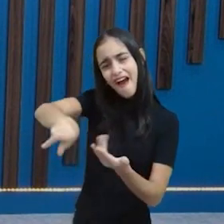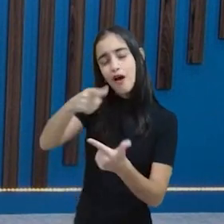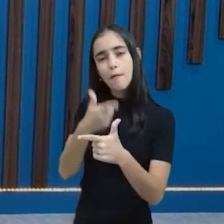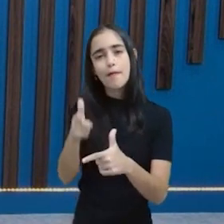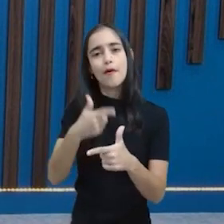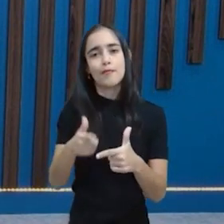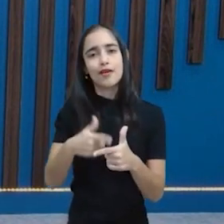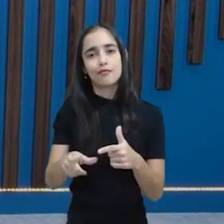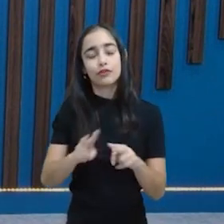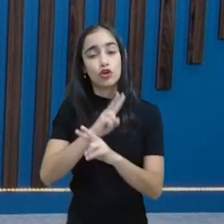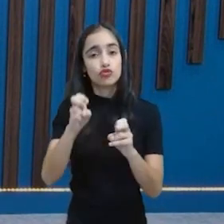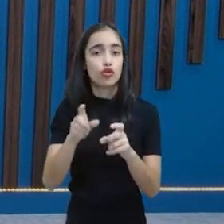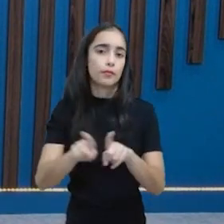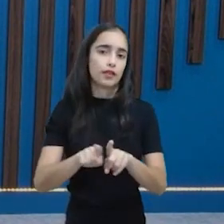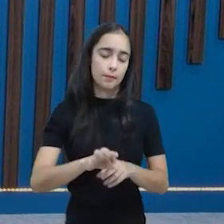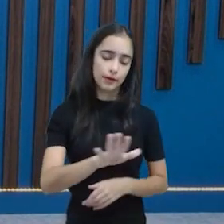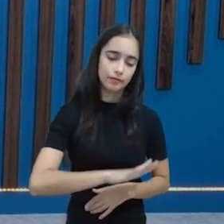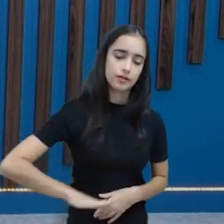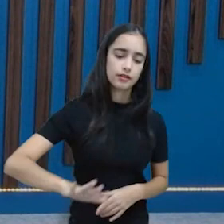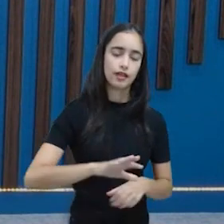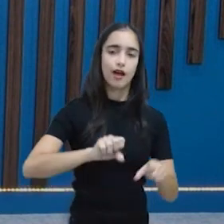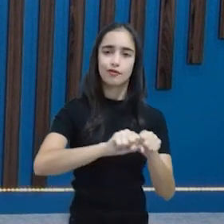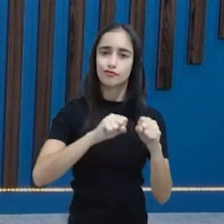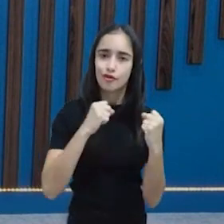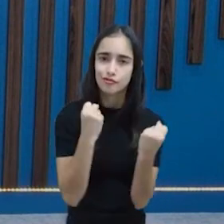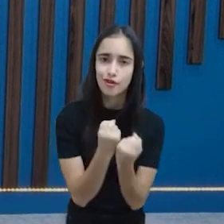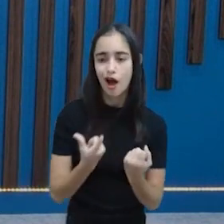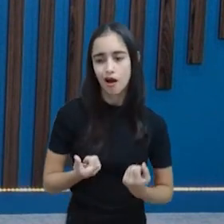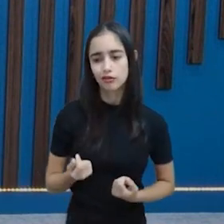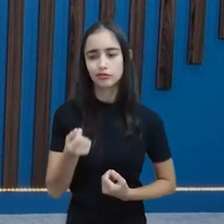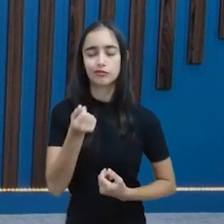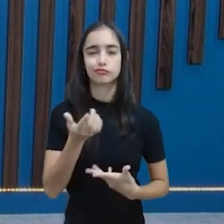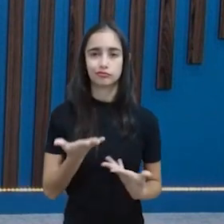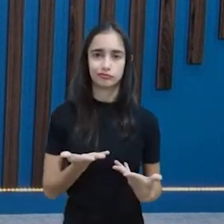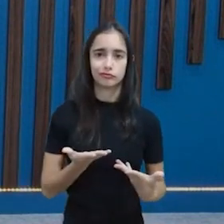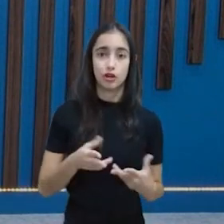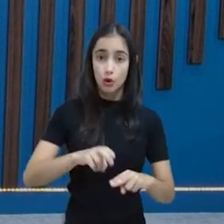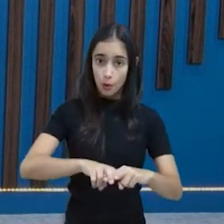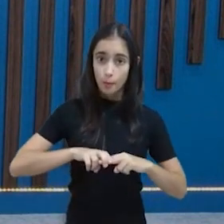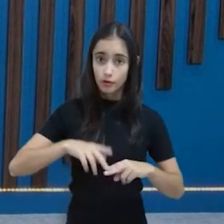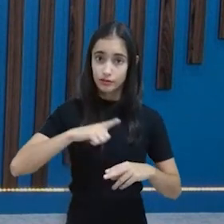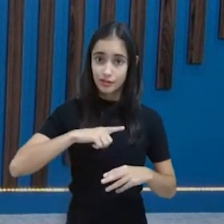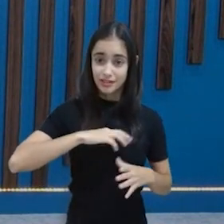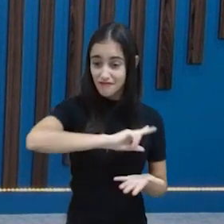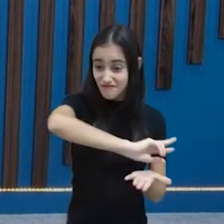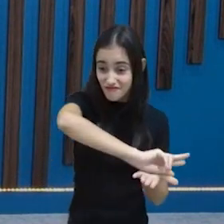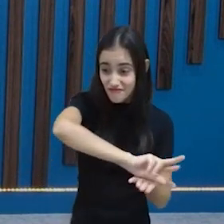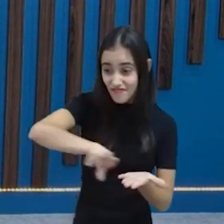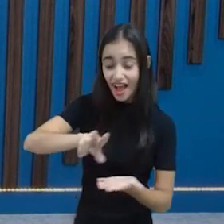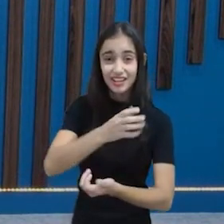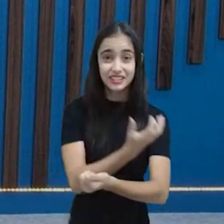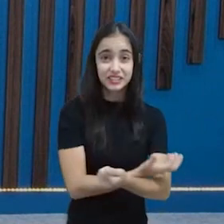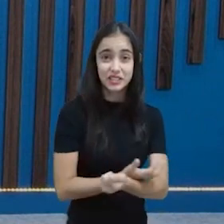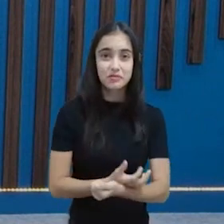questão ambiental como social e econômica, né? Por isso que ela permeia por diversas disciplinas, né? A gente aqui falou